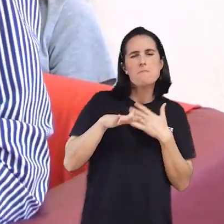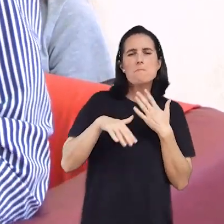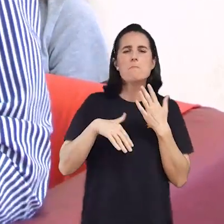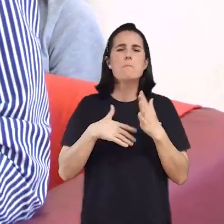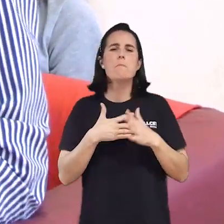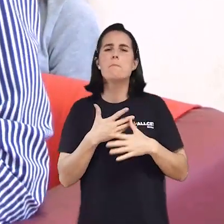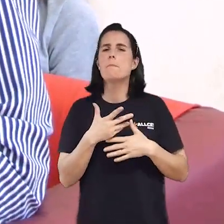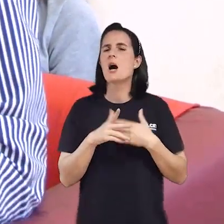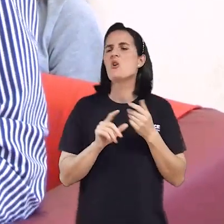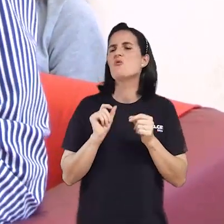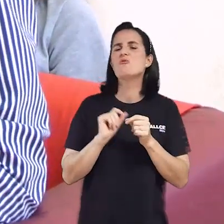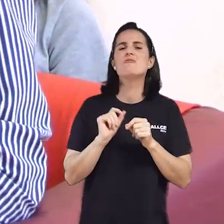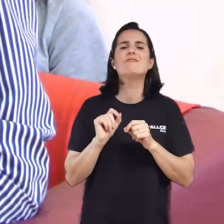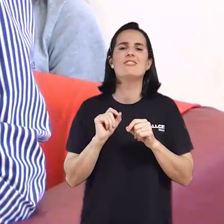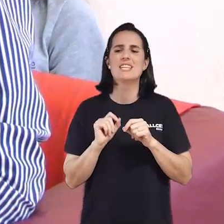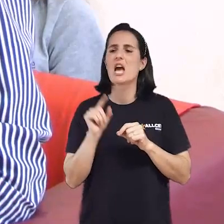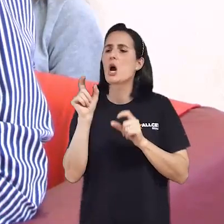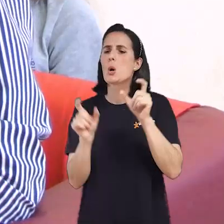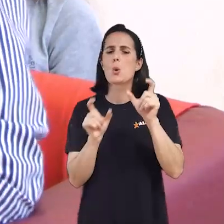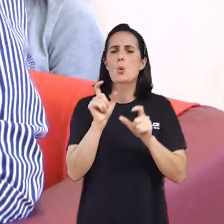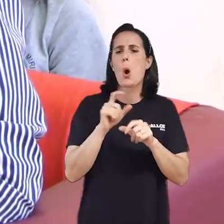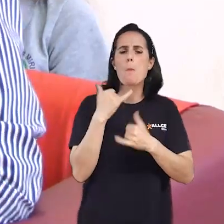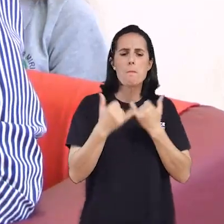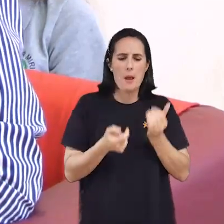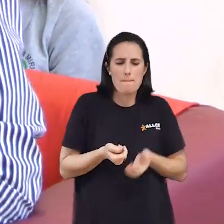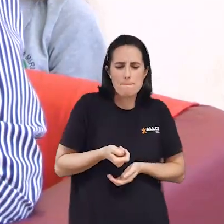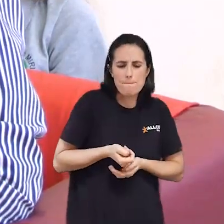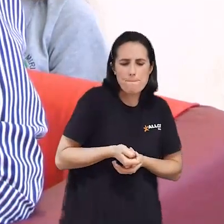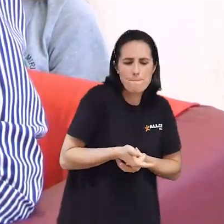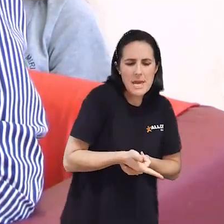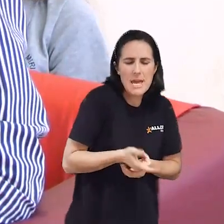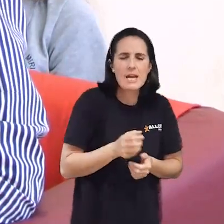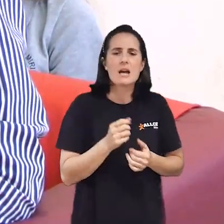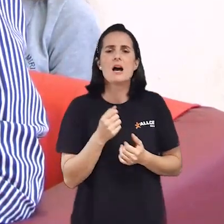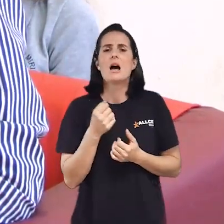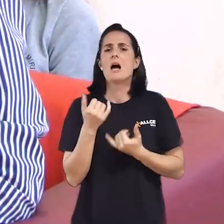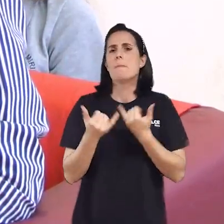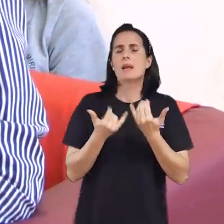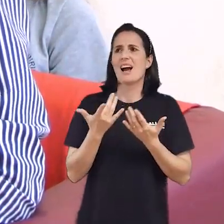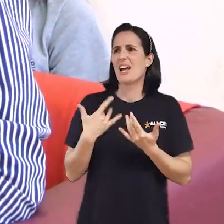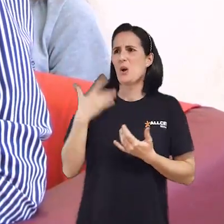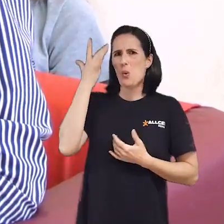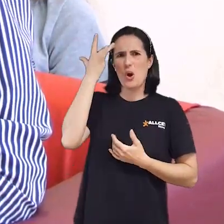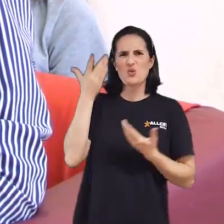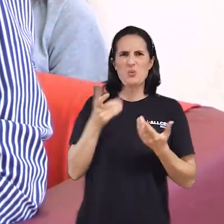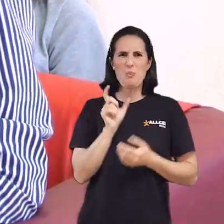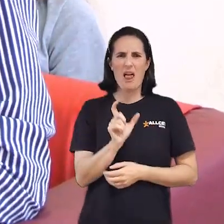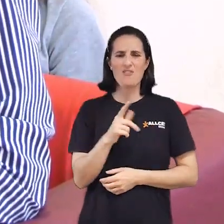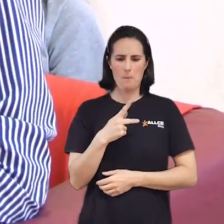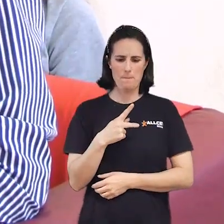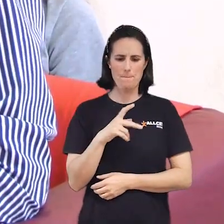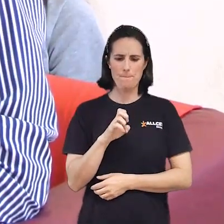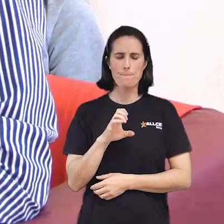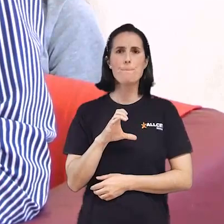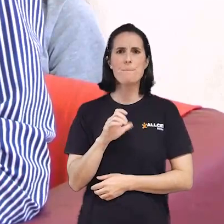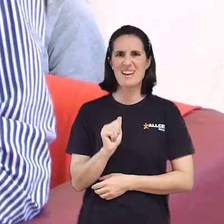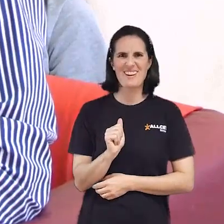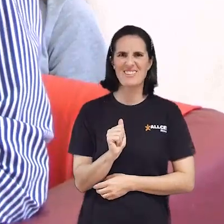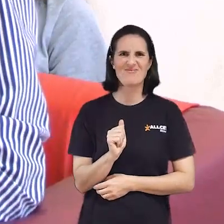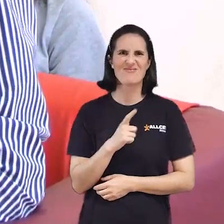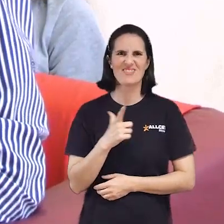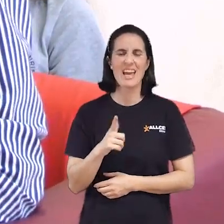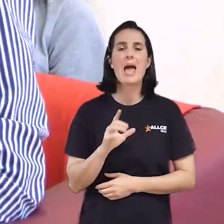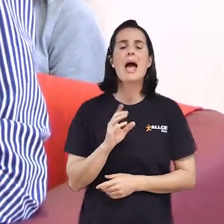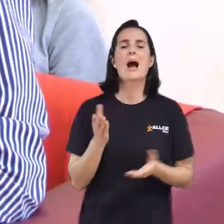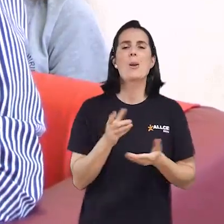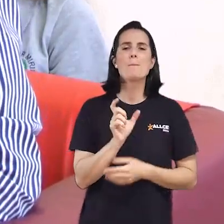reunia para organizar as artes. Né? E quem ia jogar peca no final, quem ia